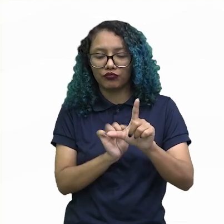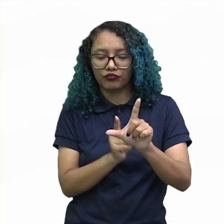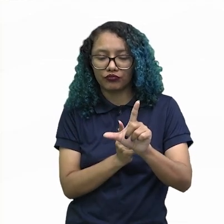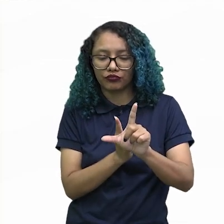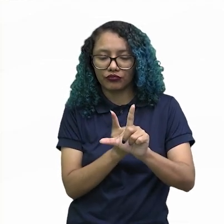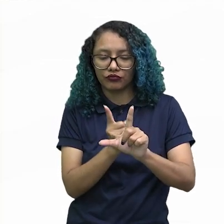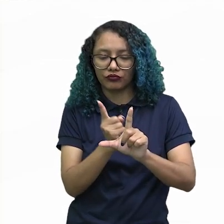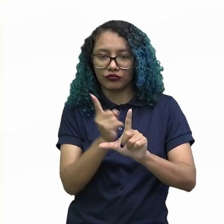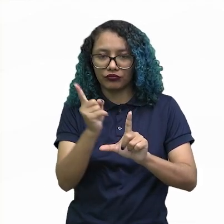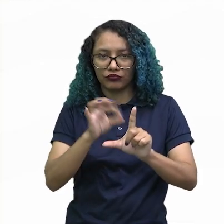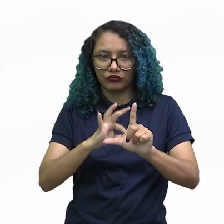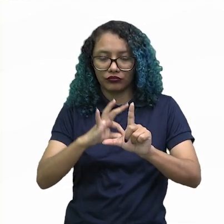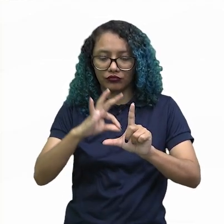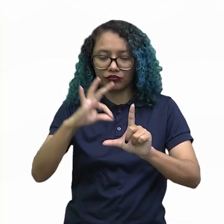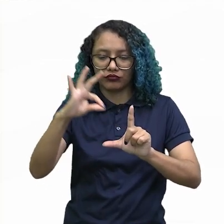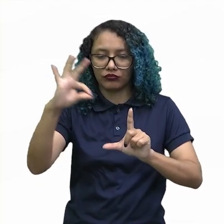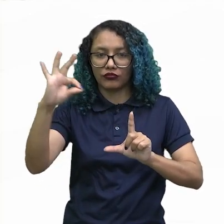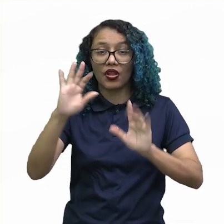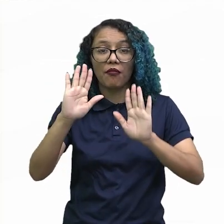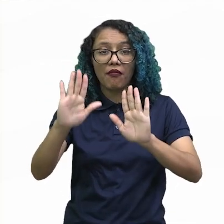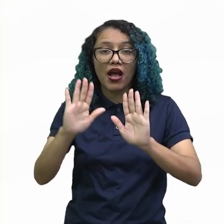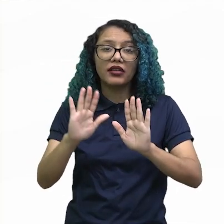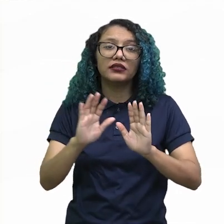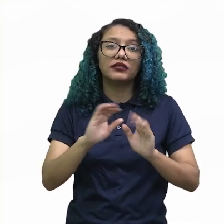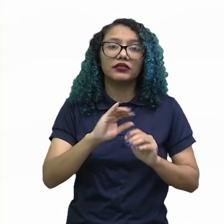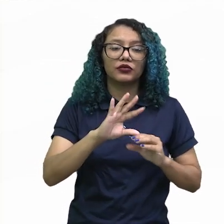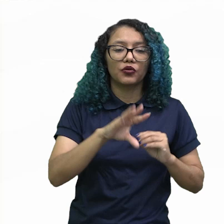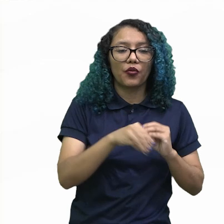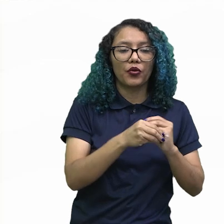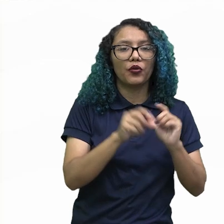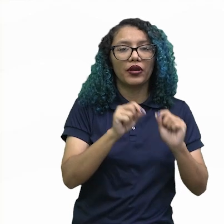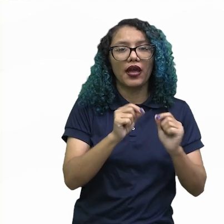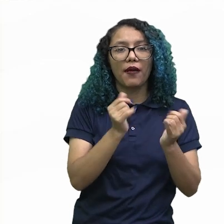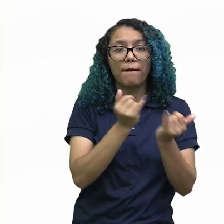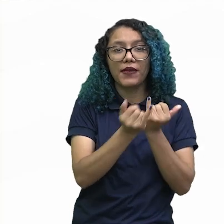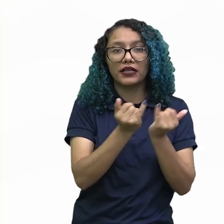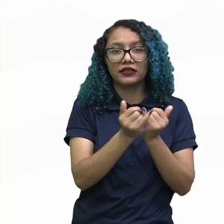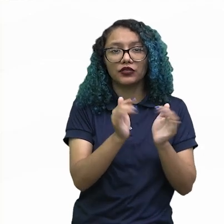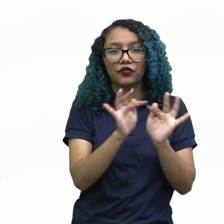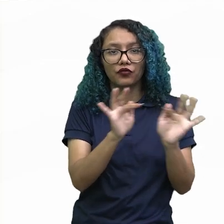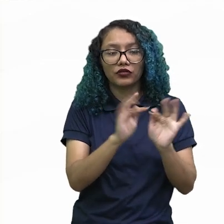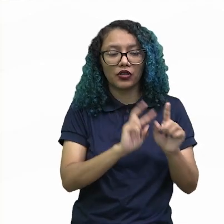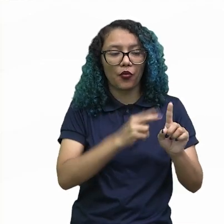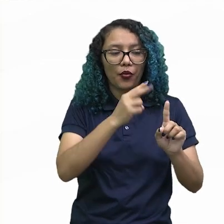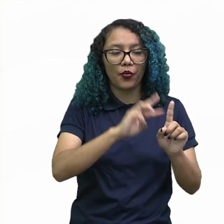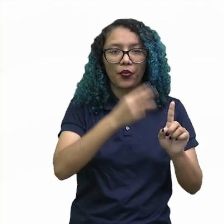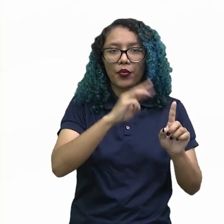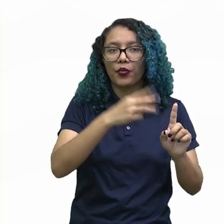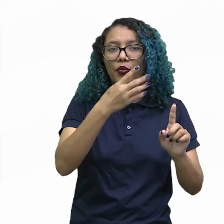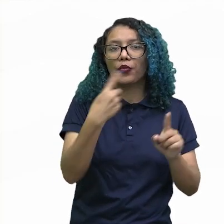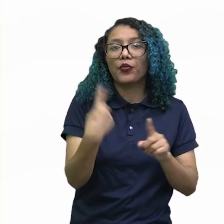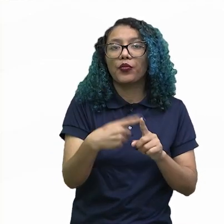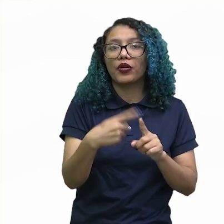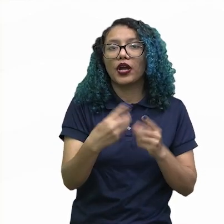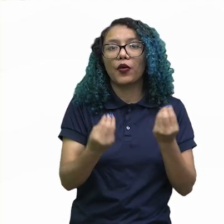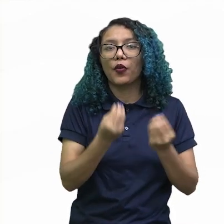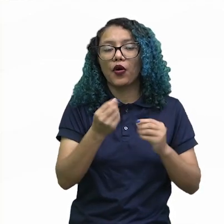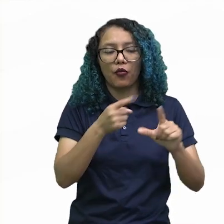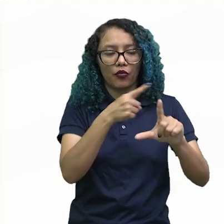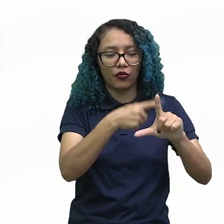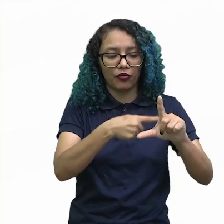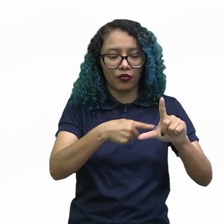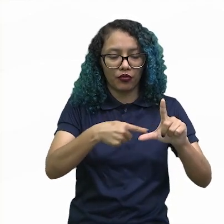juros compostos, eles vão se equiparar a uma função exponencial, até porque o seu crescimento ele